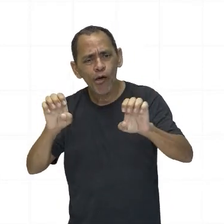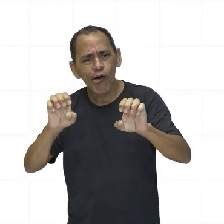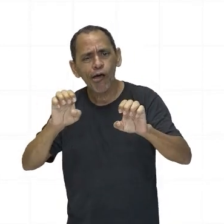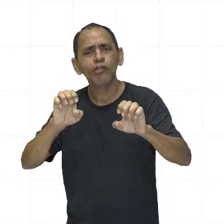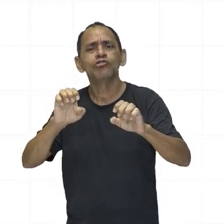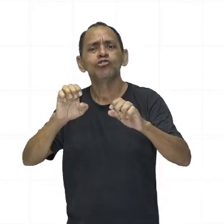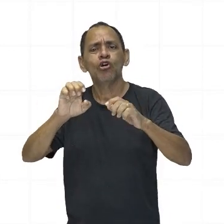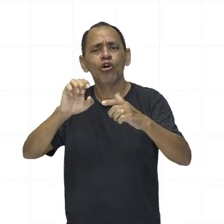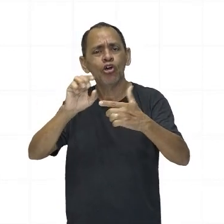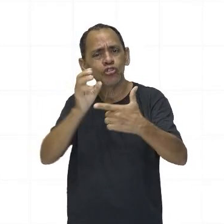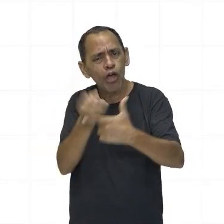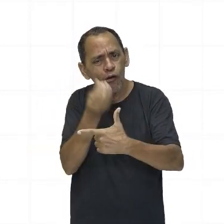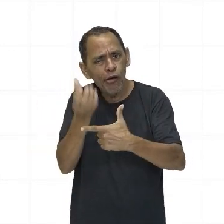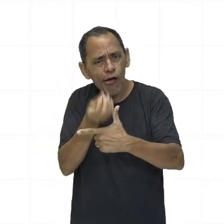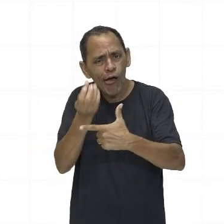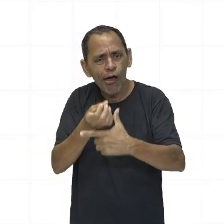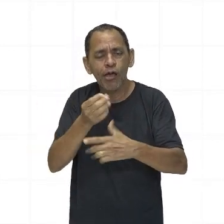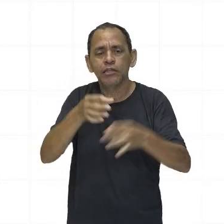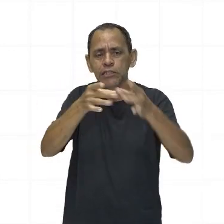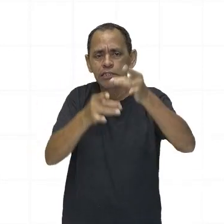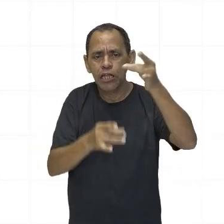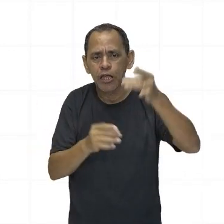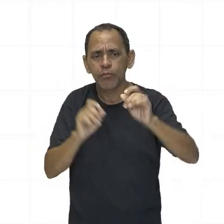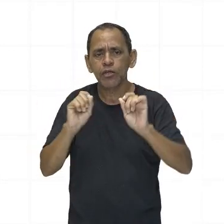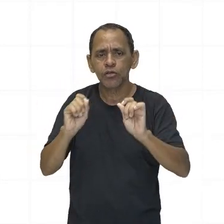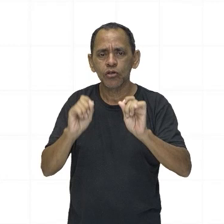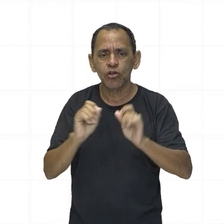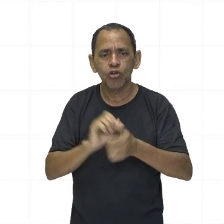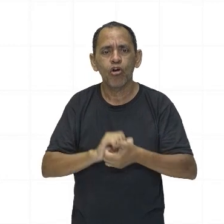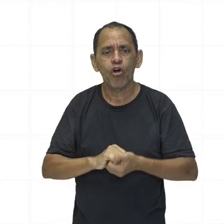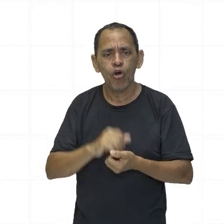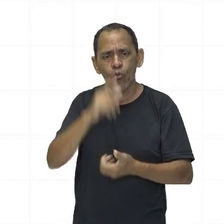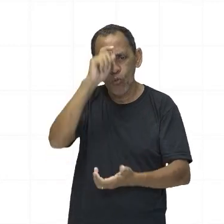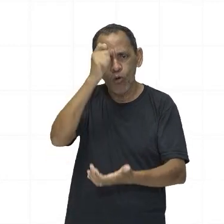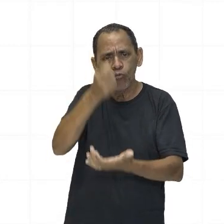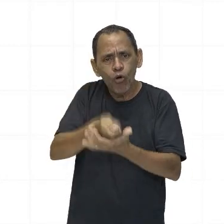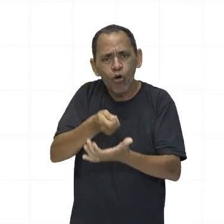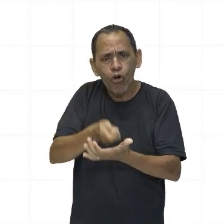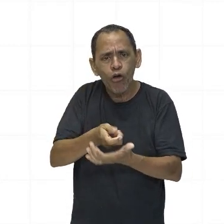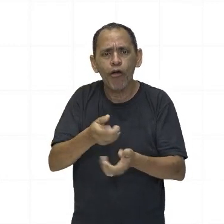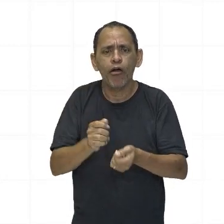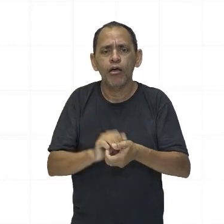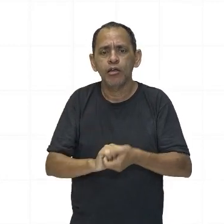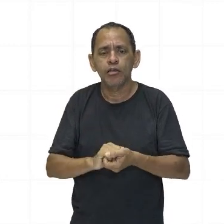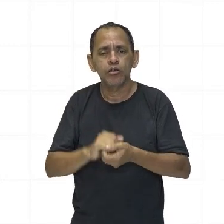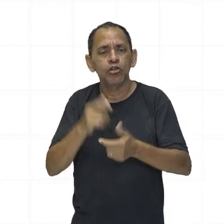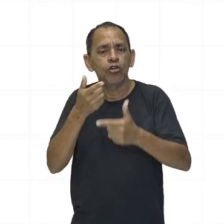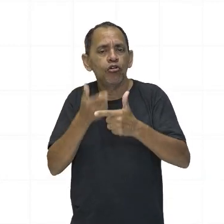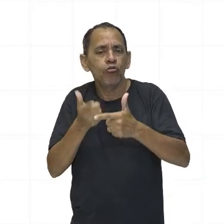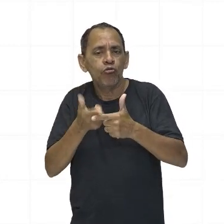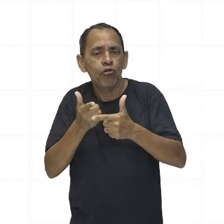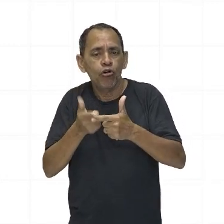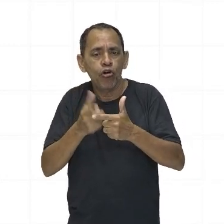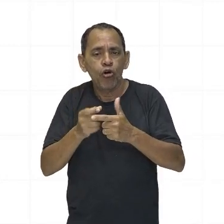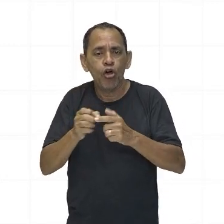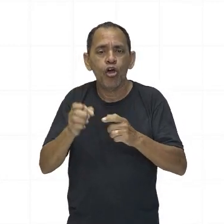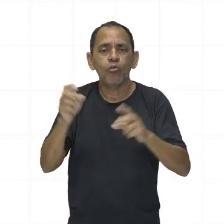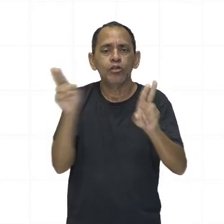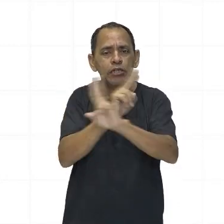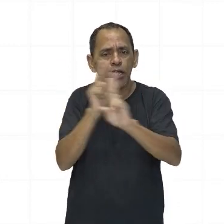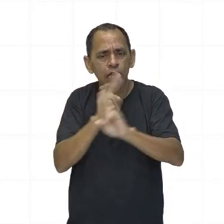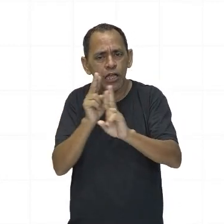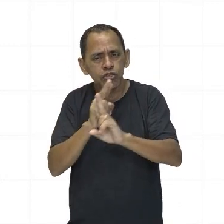algébricas, detalhamento, resolução e elaboração de problemas sobre a relação que envolve